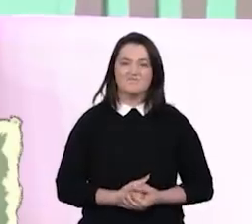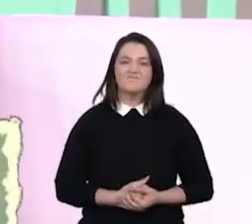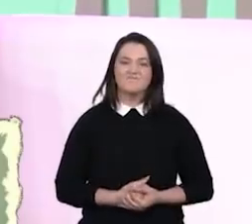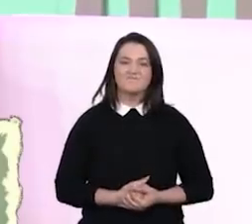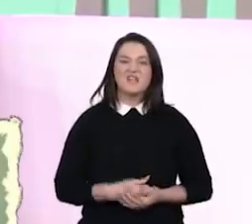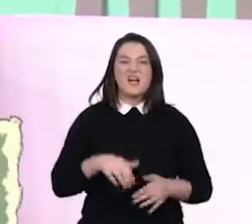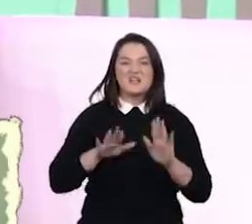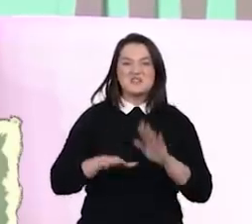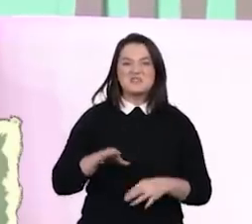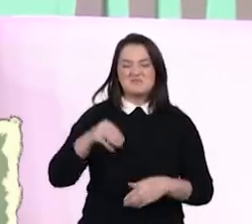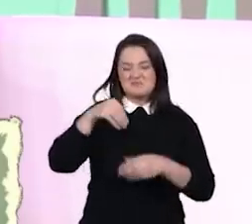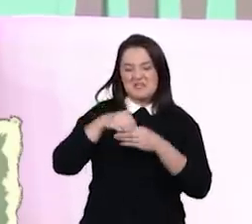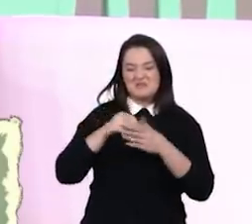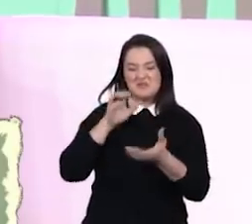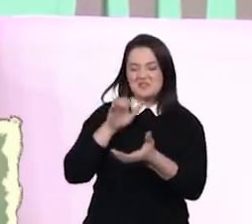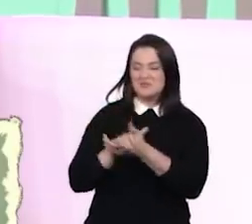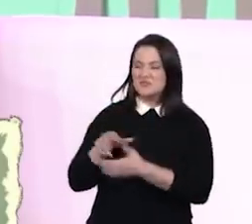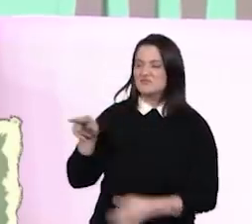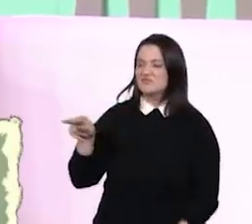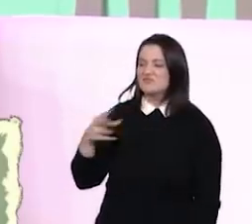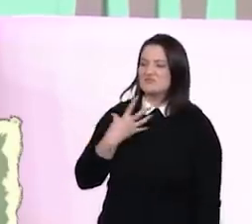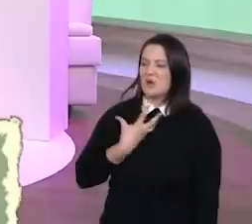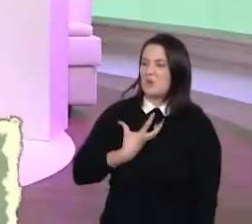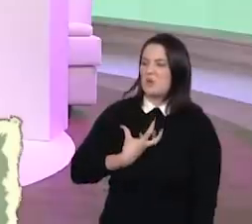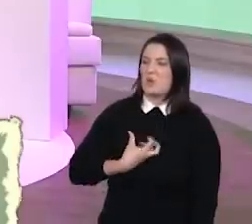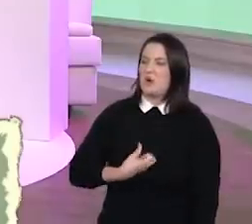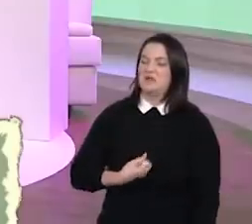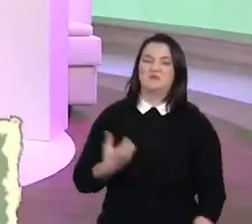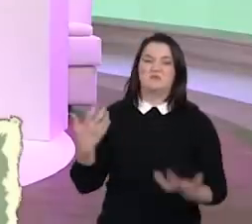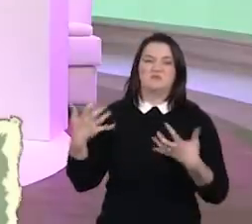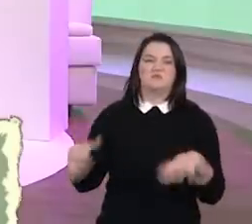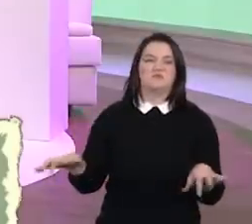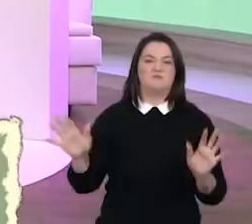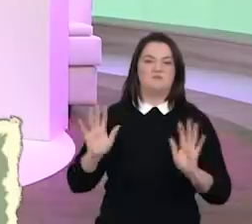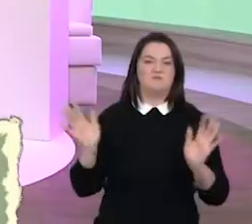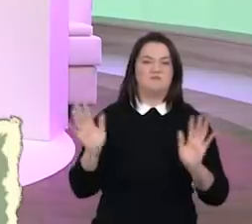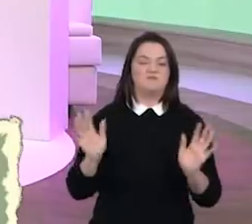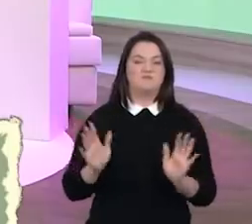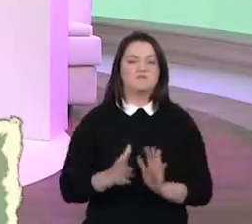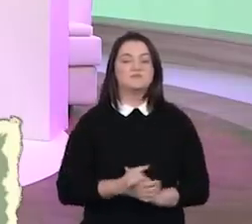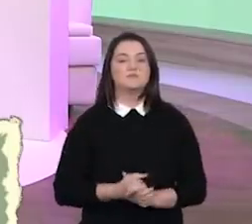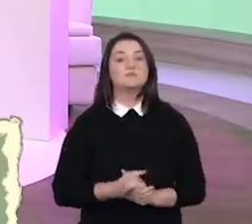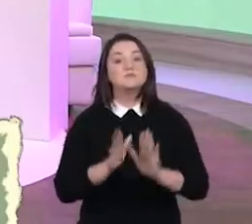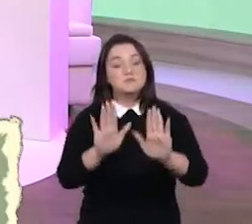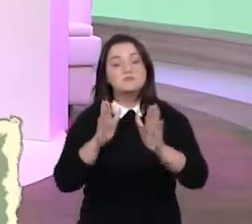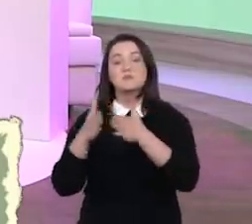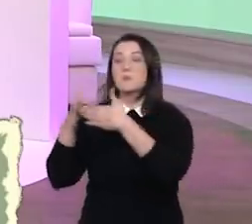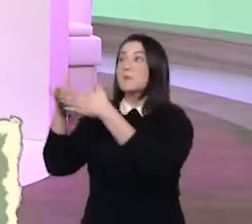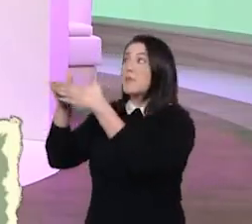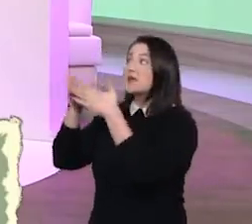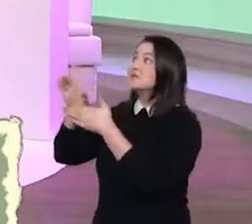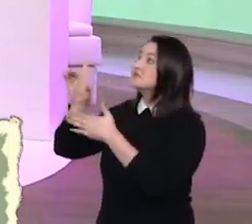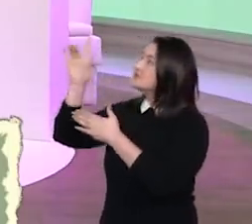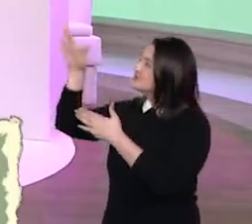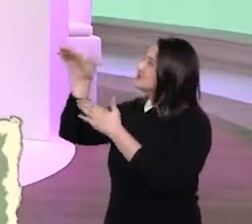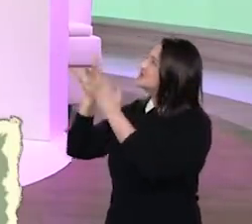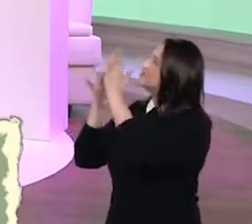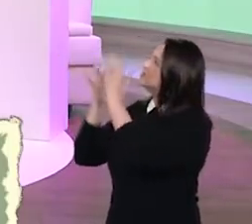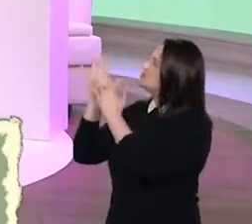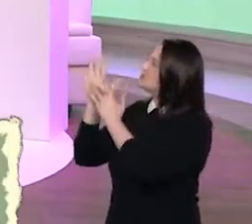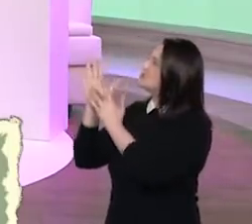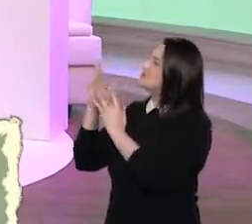sabem mais o que fazer dentro desse casamento. Peça para Jesus devolver as gargalhadas que vocês